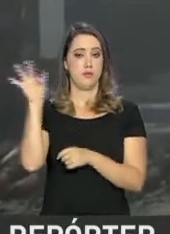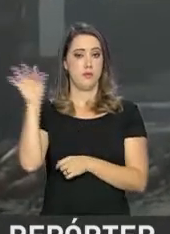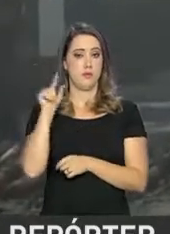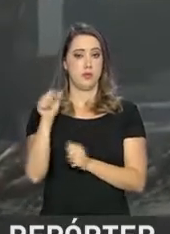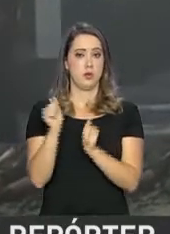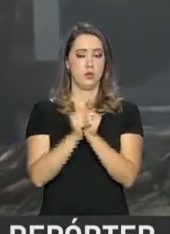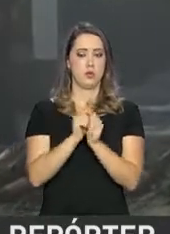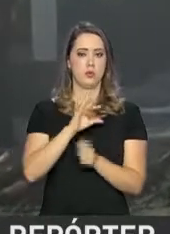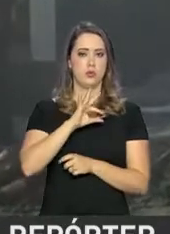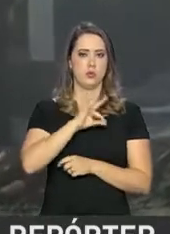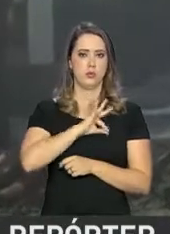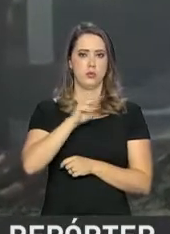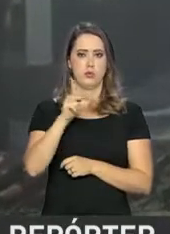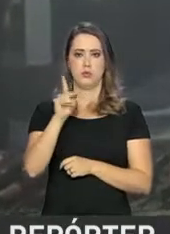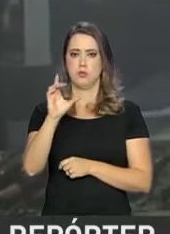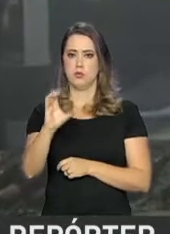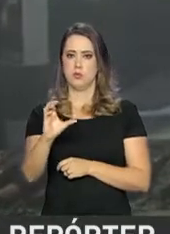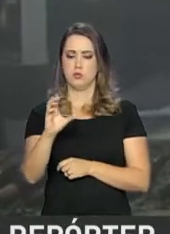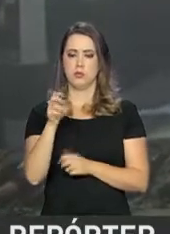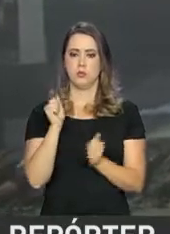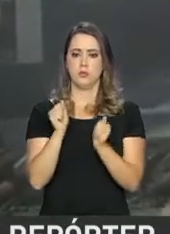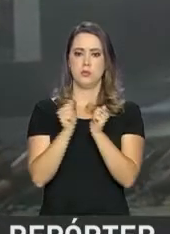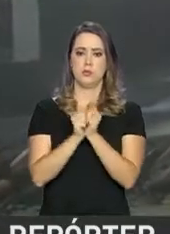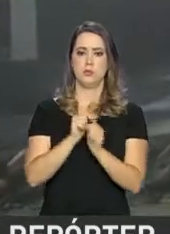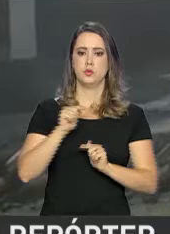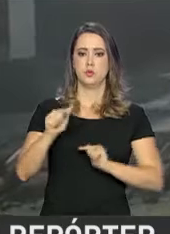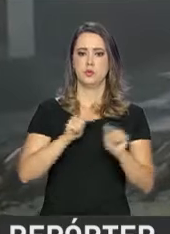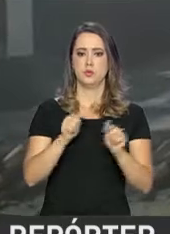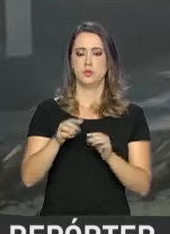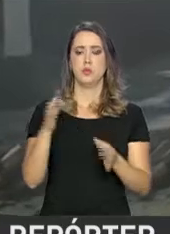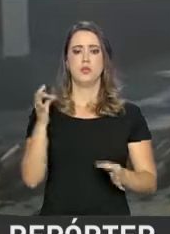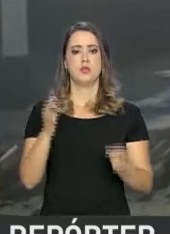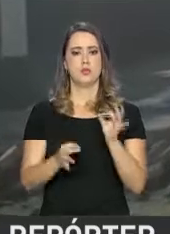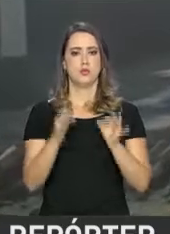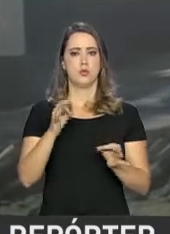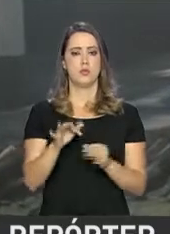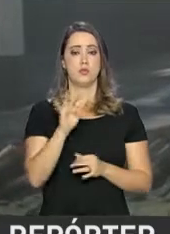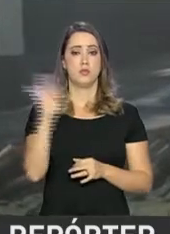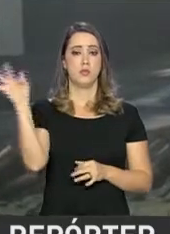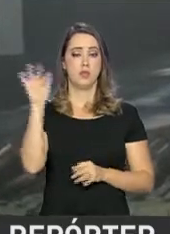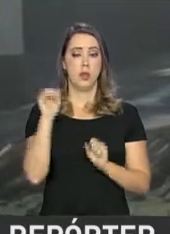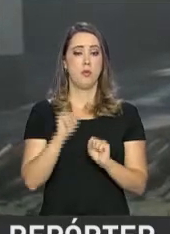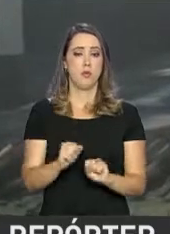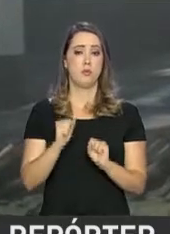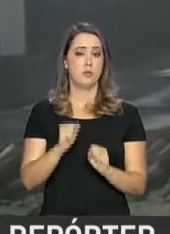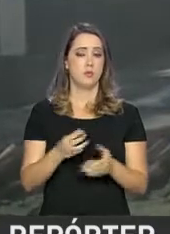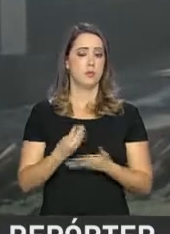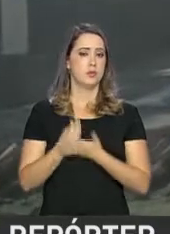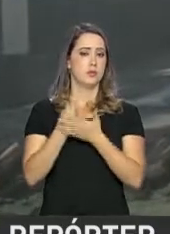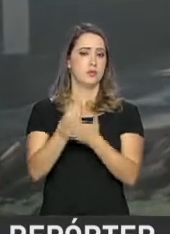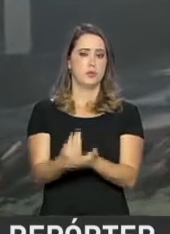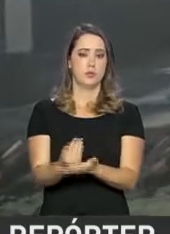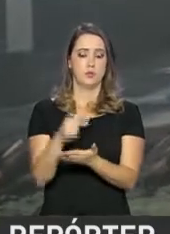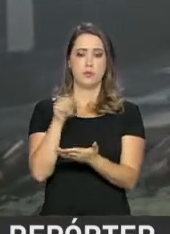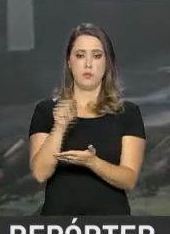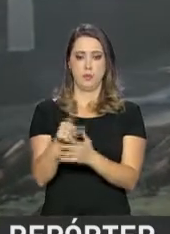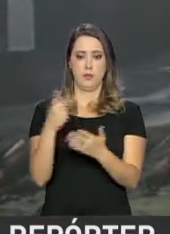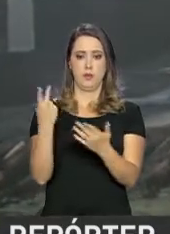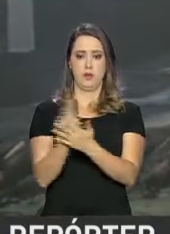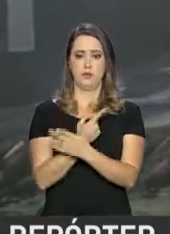a polícia civil é com a com a iniciativa da justiça federal que permitiu que esse essa doação que esse repasse